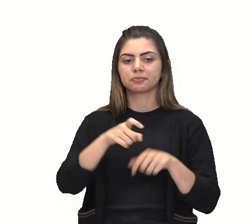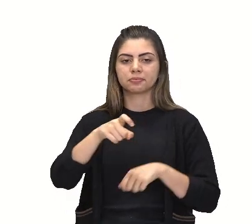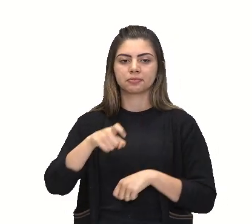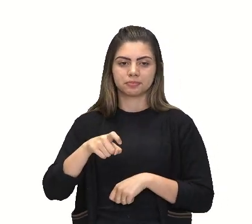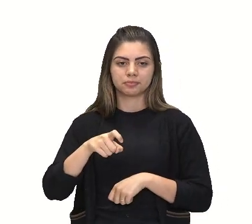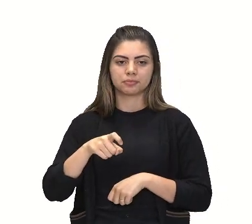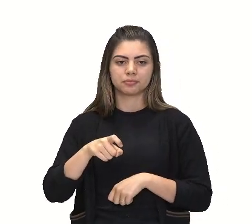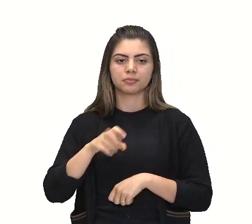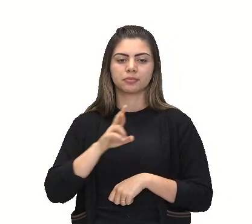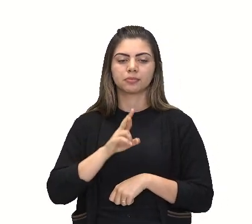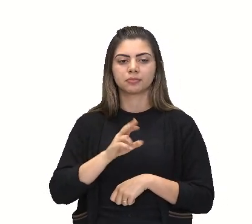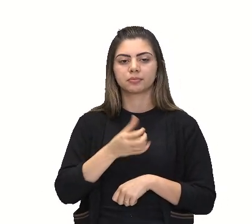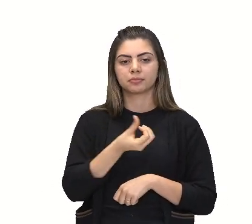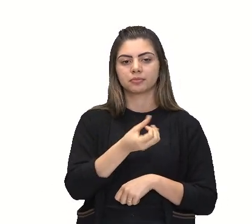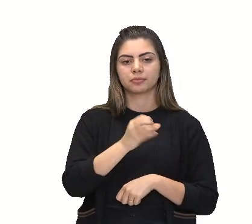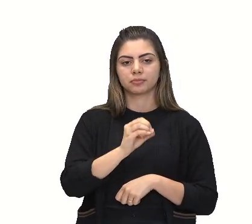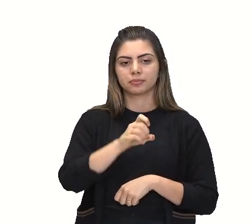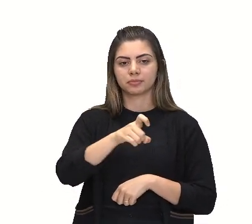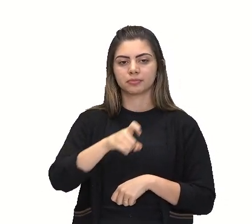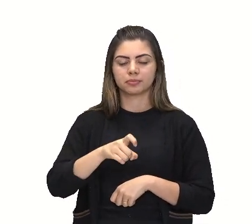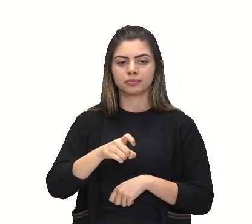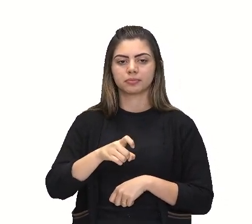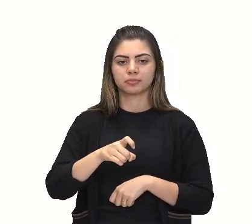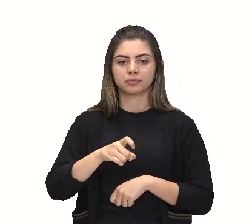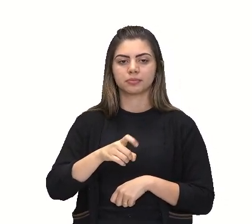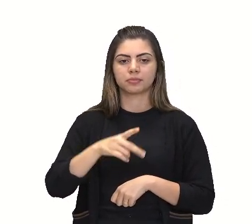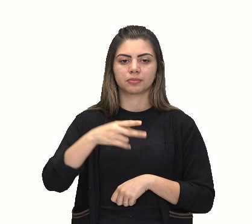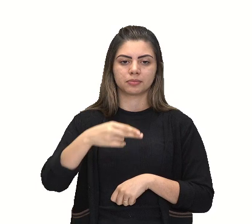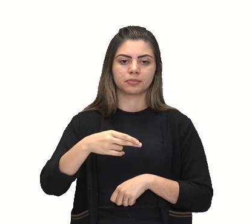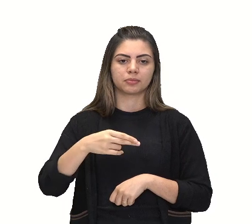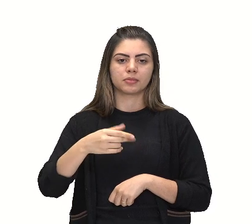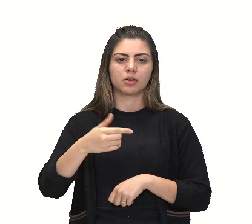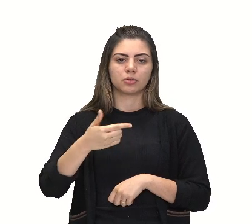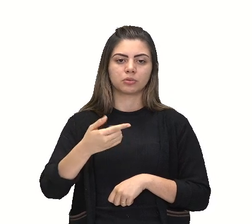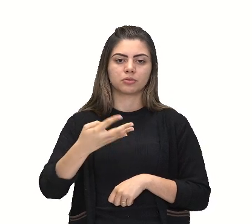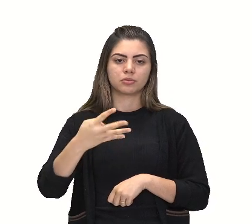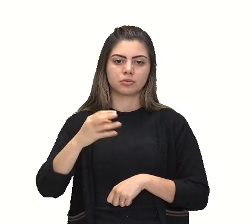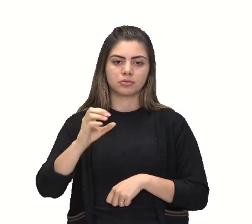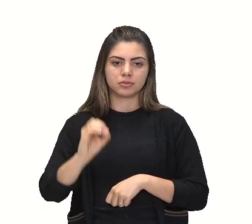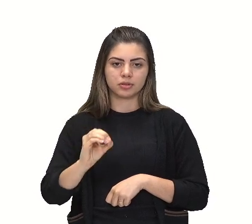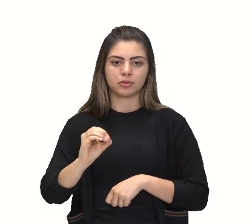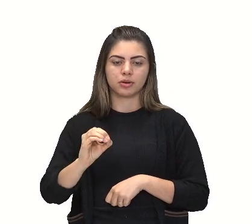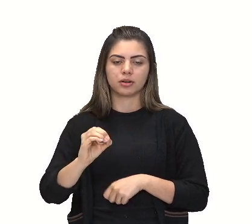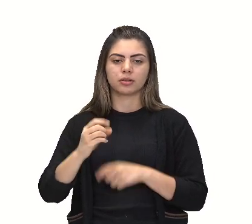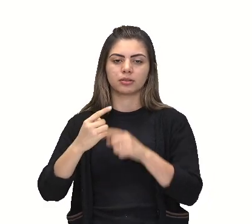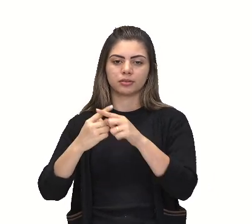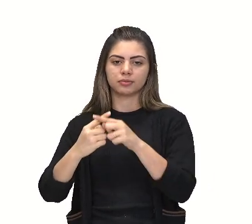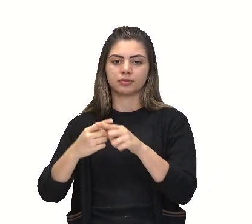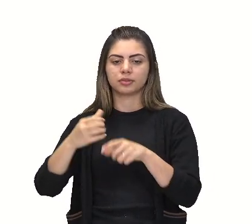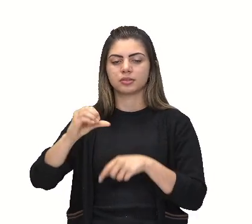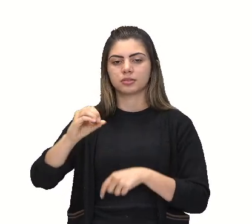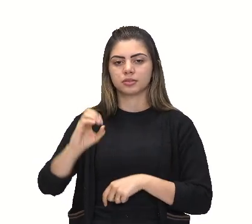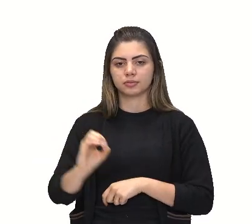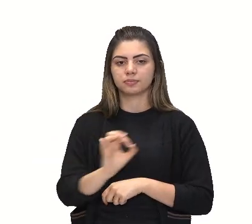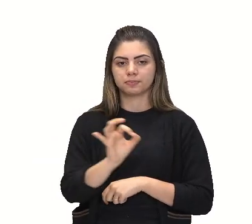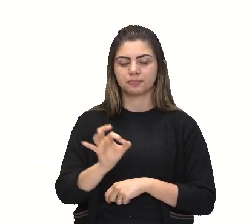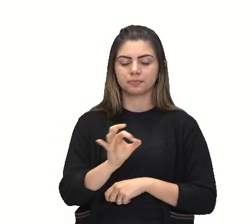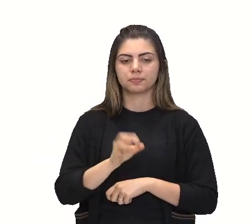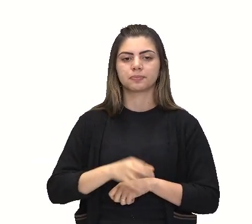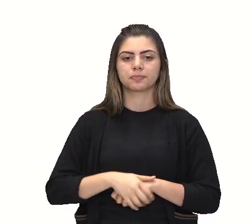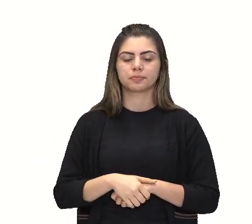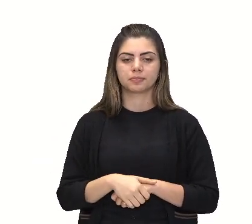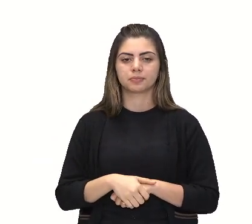dá 60x e 240 vezes 90.